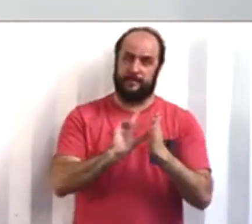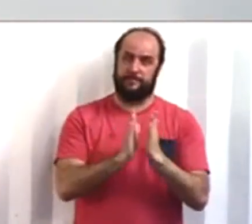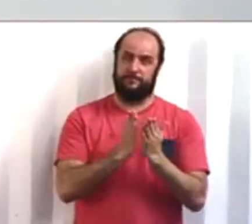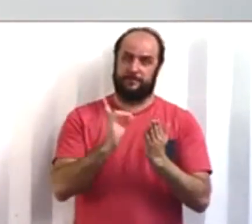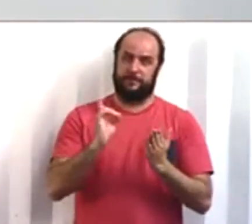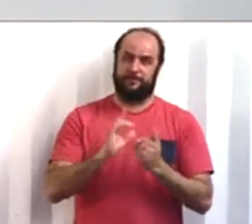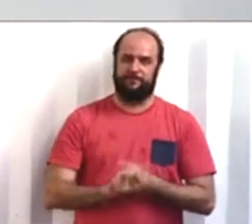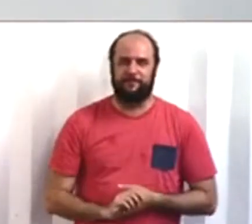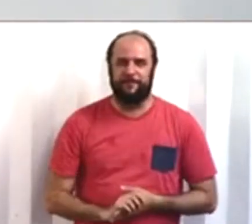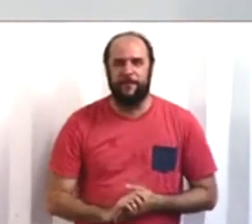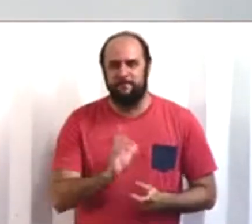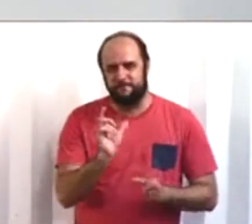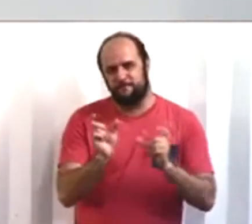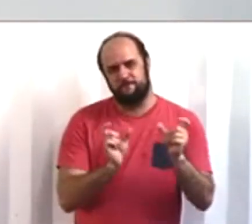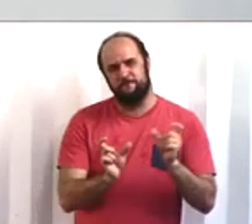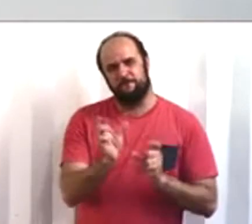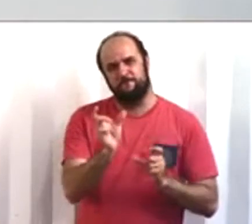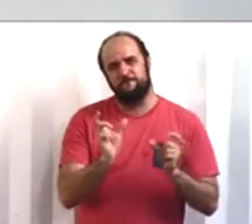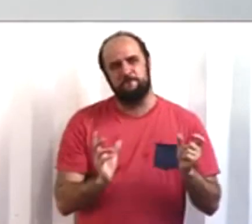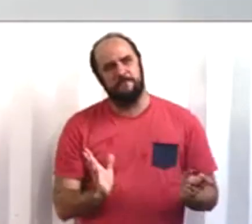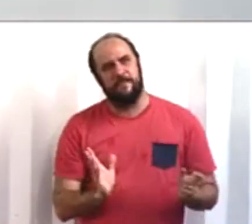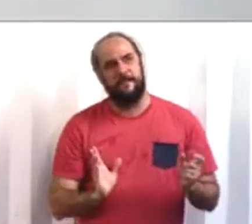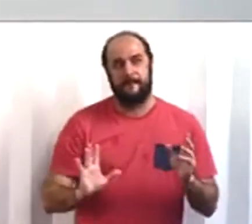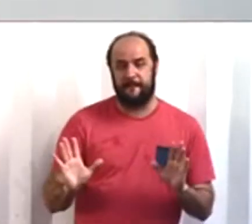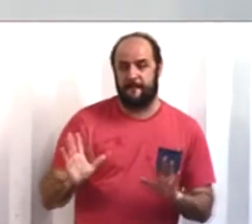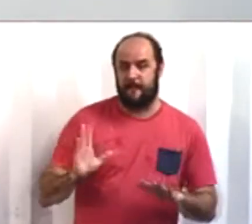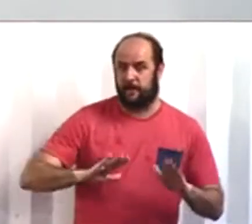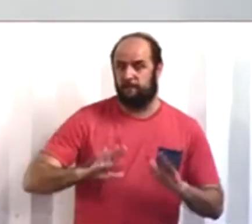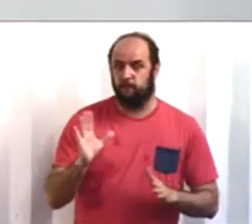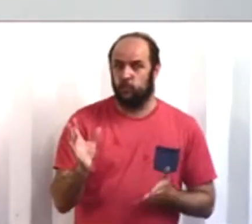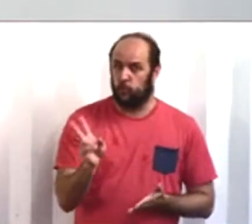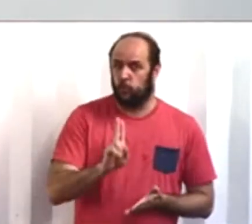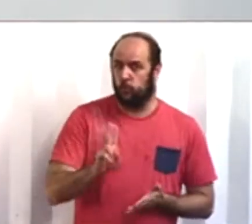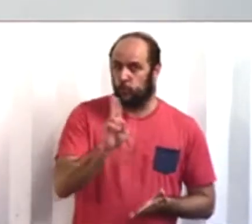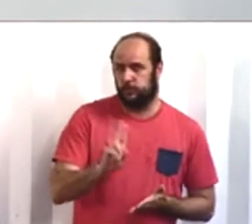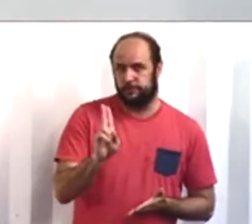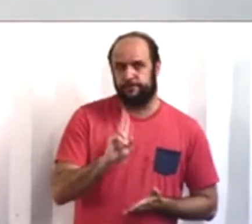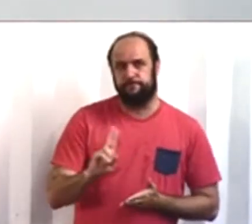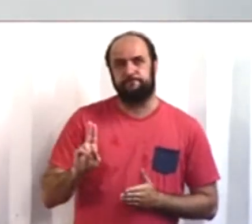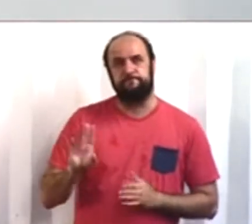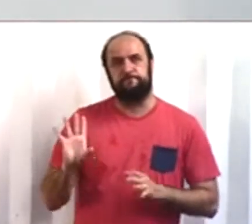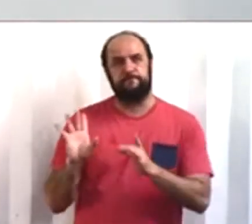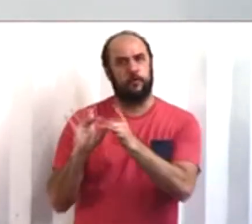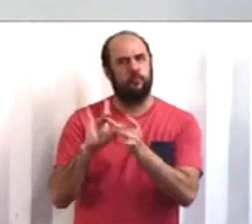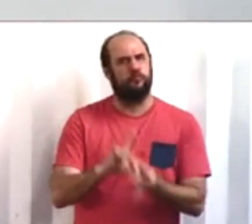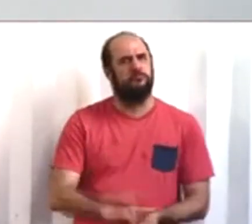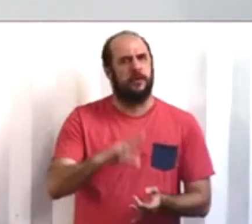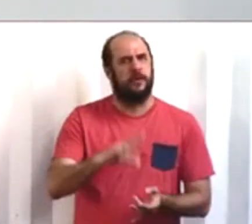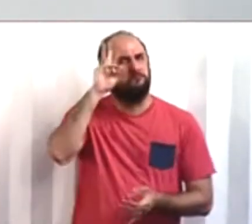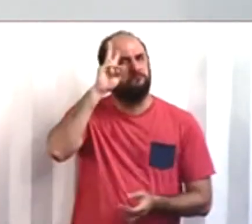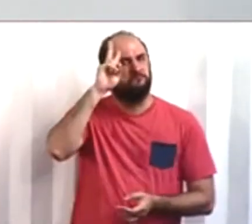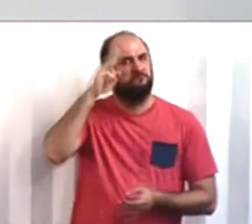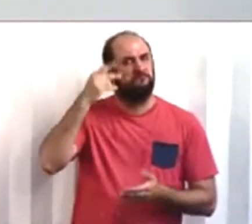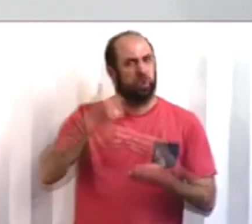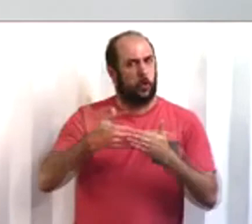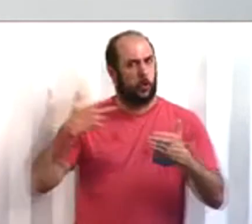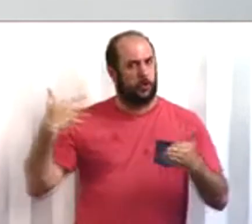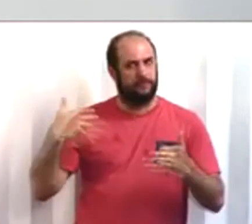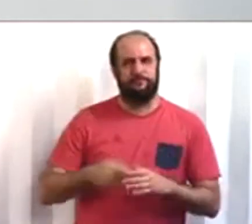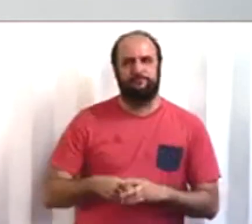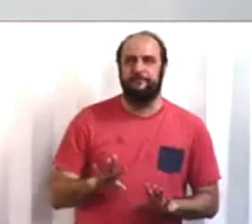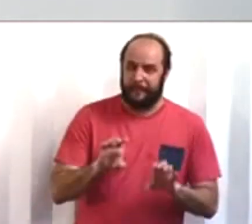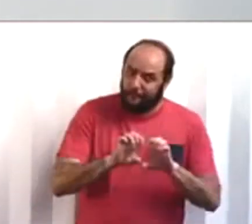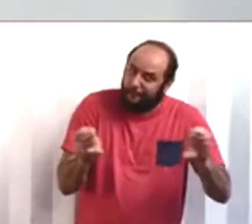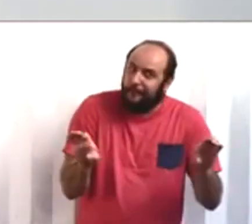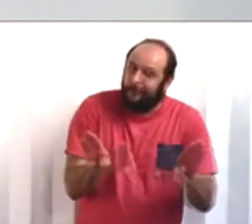Escrituras. Algumas palavras, elas foram tomadas de contextos históricos. Sabia que evangelho